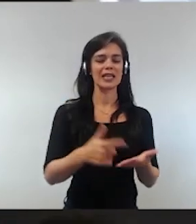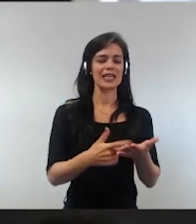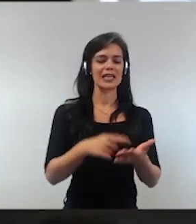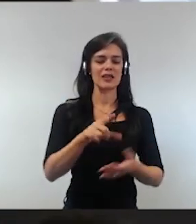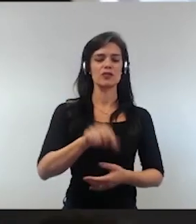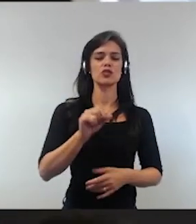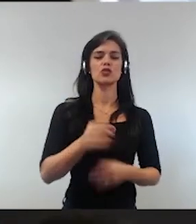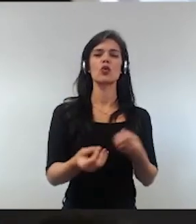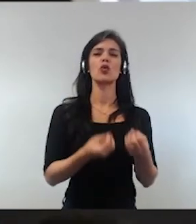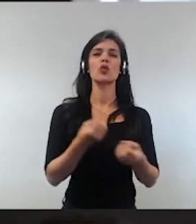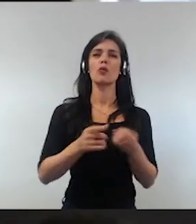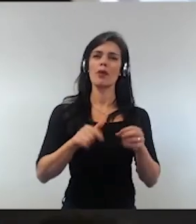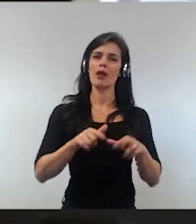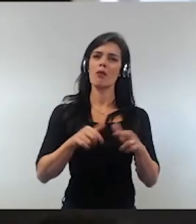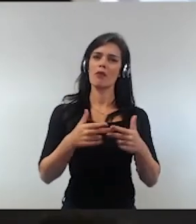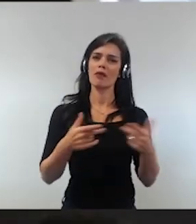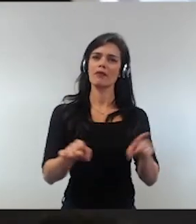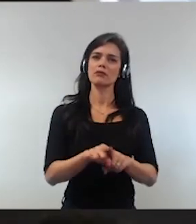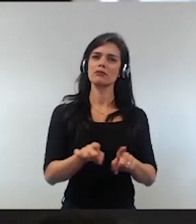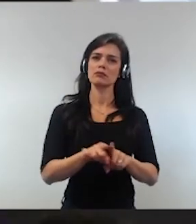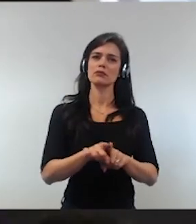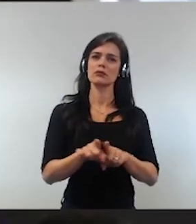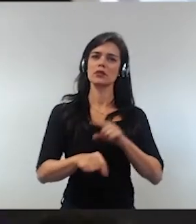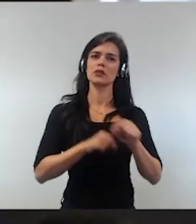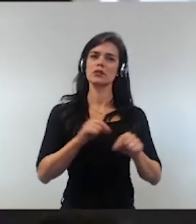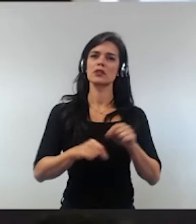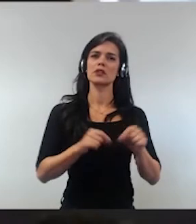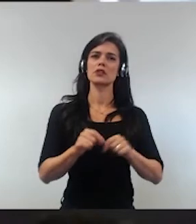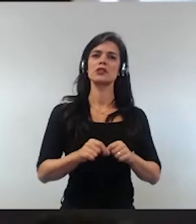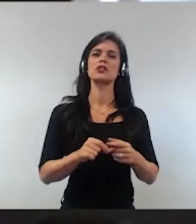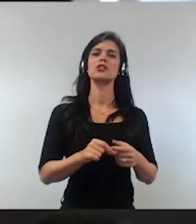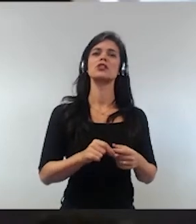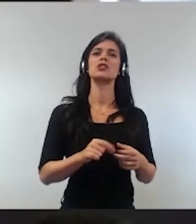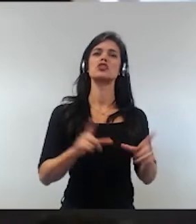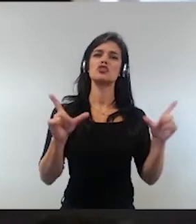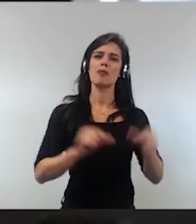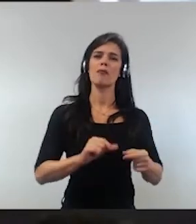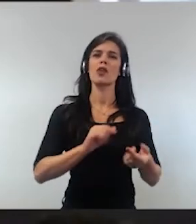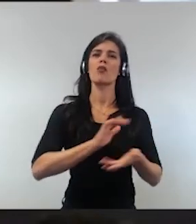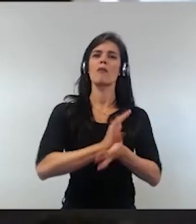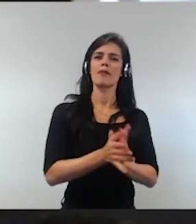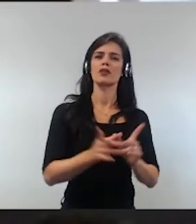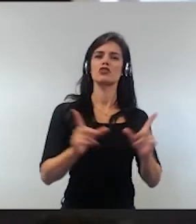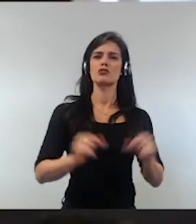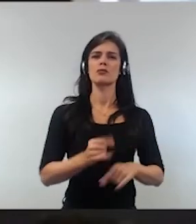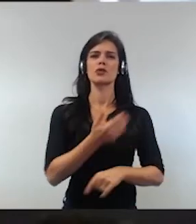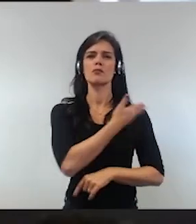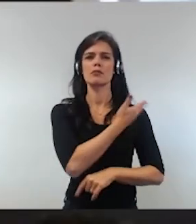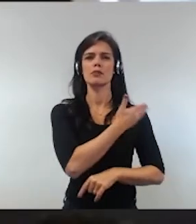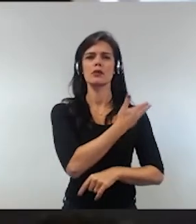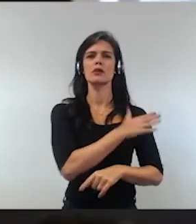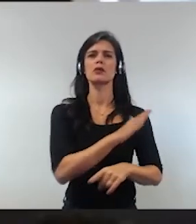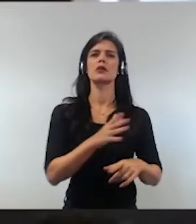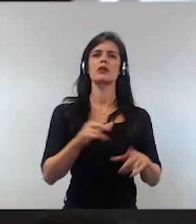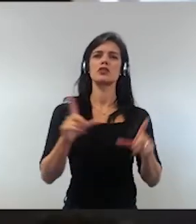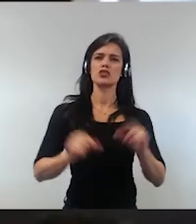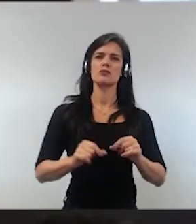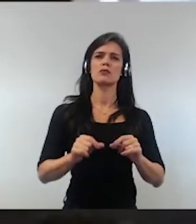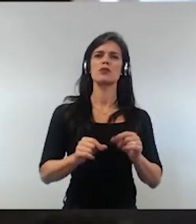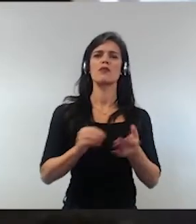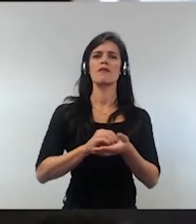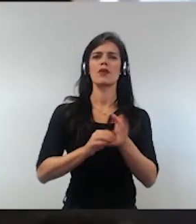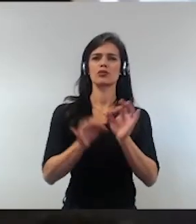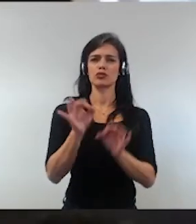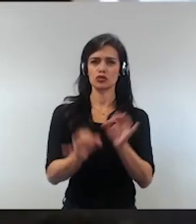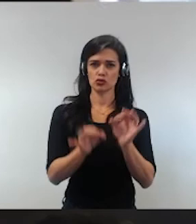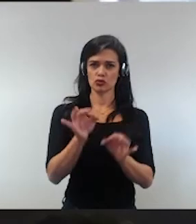momento uma ferramenta também de redução de injustiça, de discriminações. E por que isso? Porque eu preciso ter, e eu incentivo muito